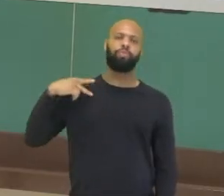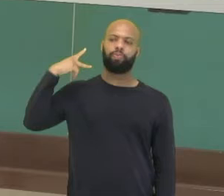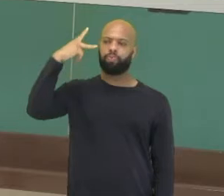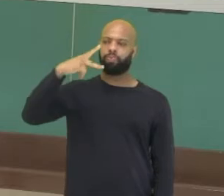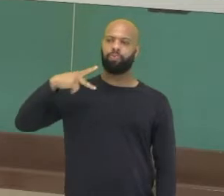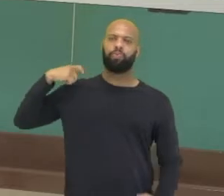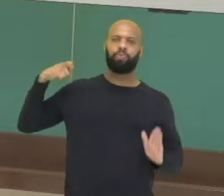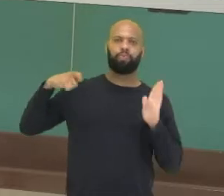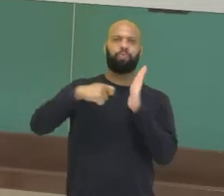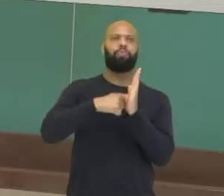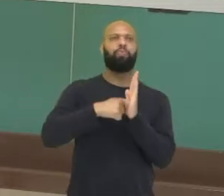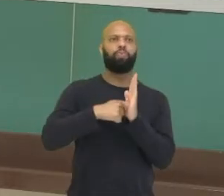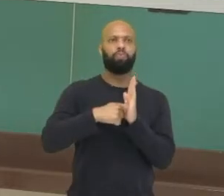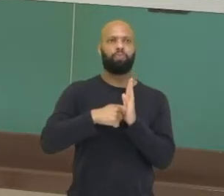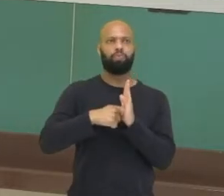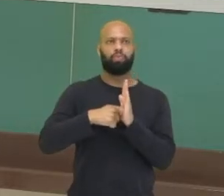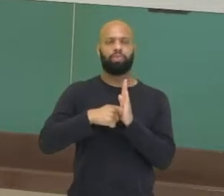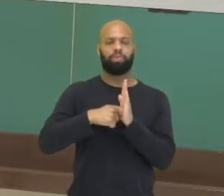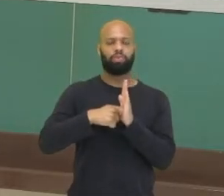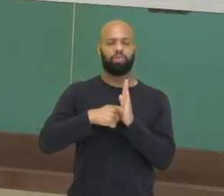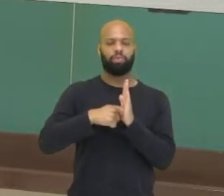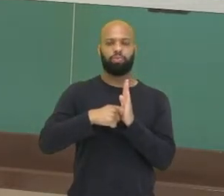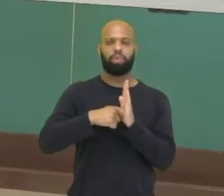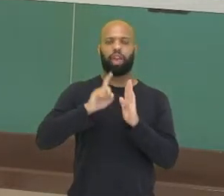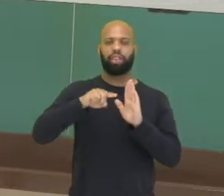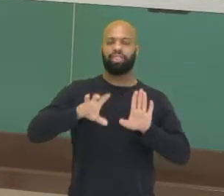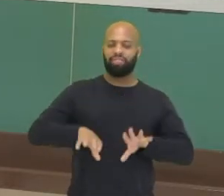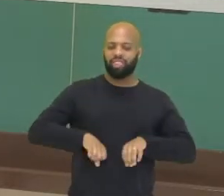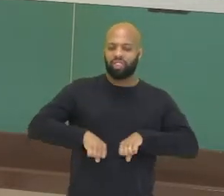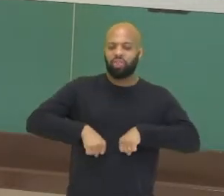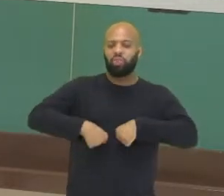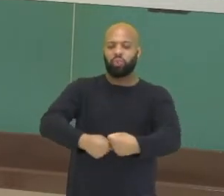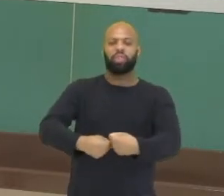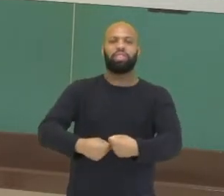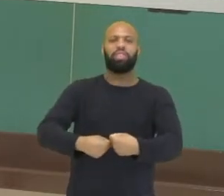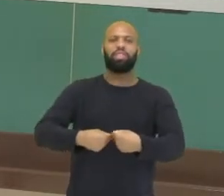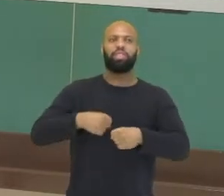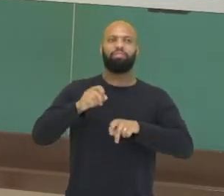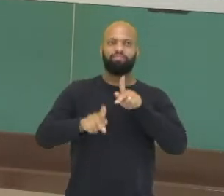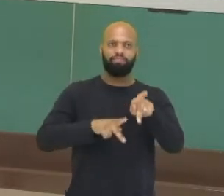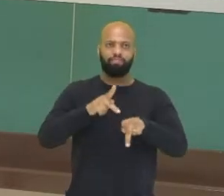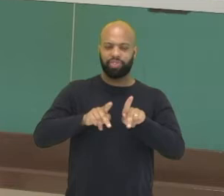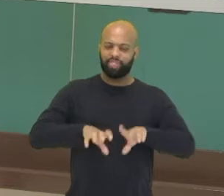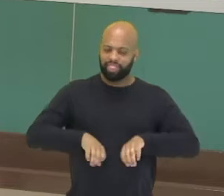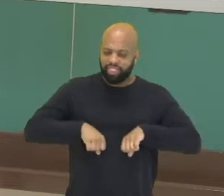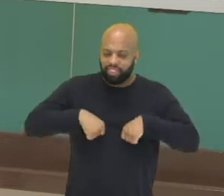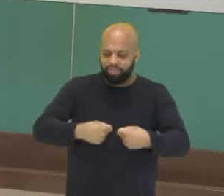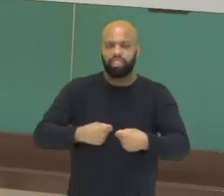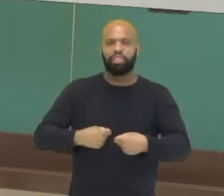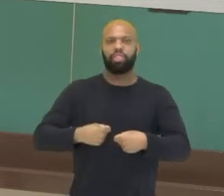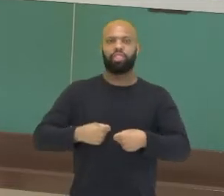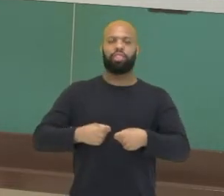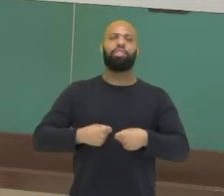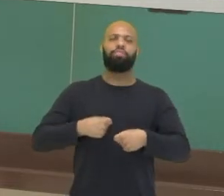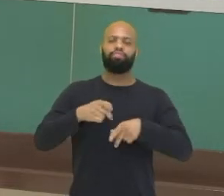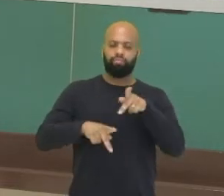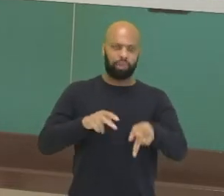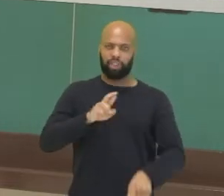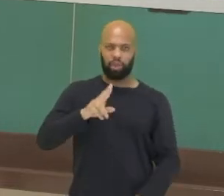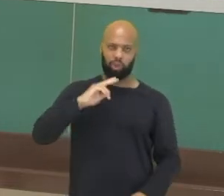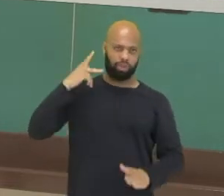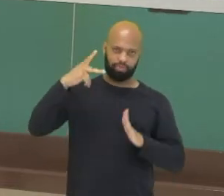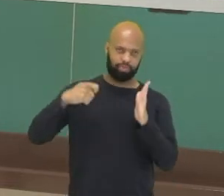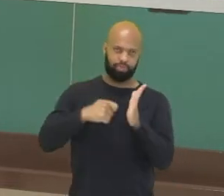Defensoria Pública, você deve se recordar, né, que a Defensoria Pública ela é um órgão criado pelo governo, seja